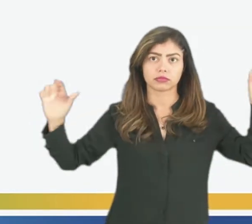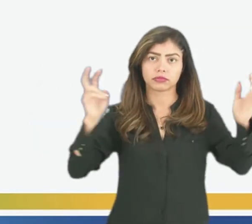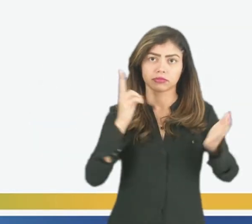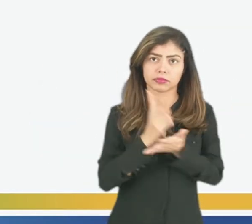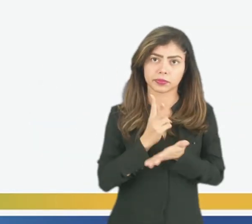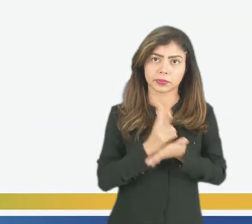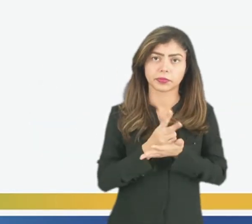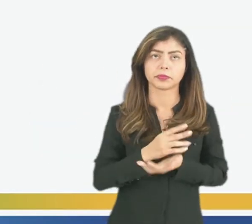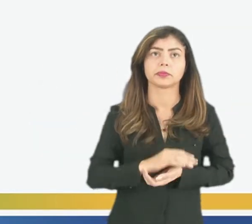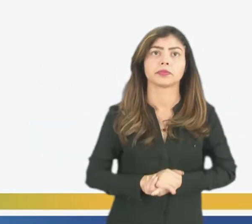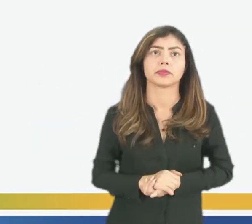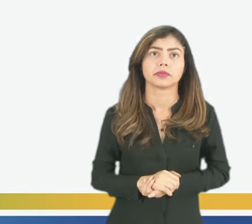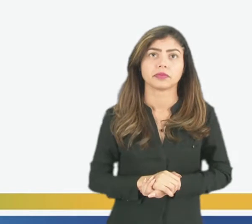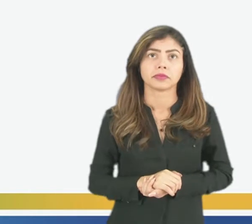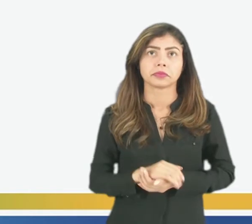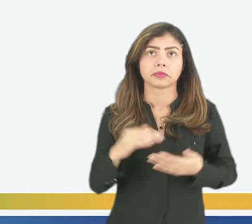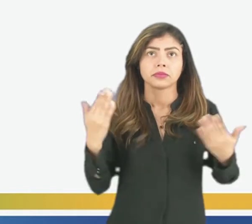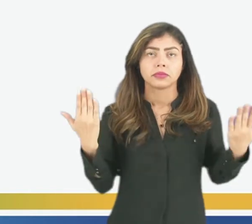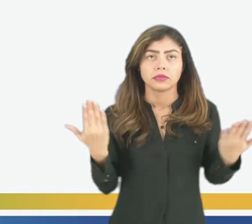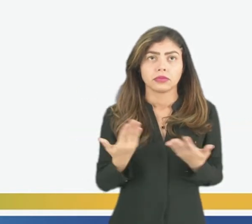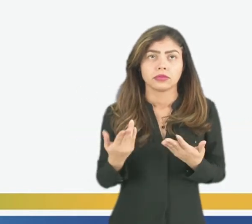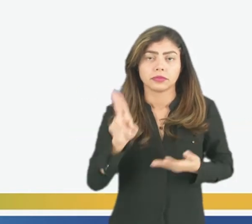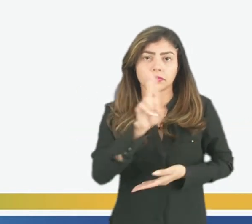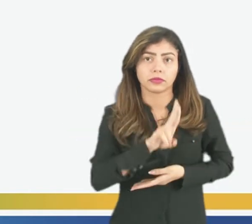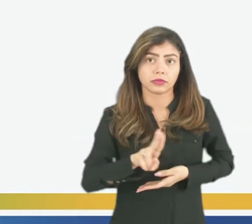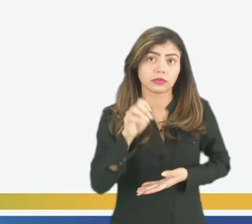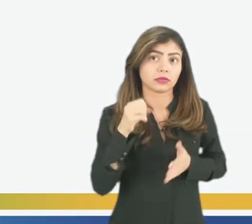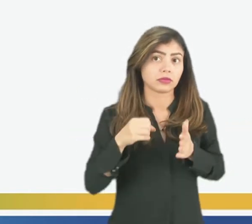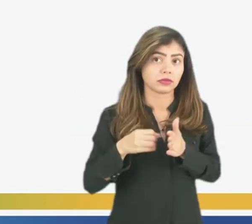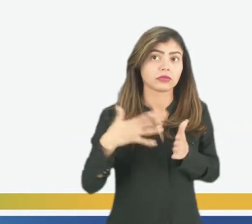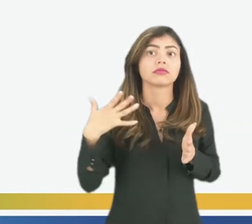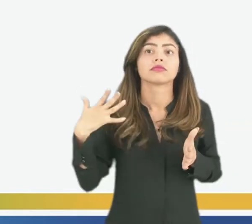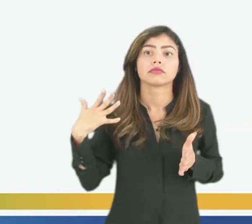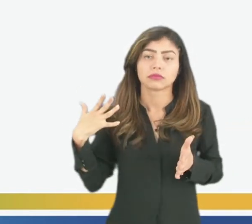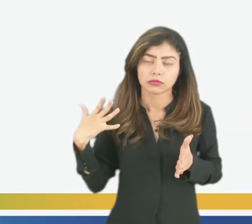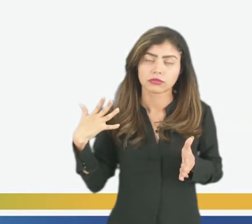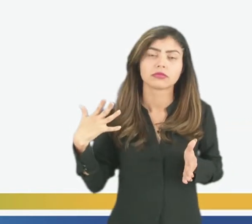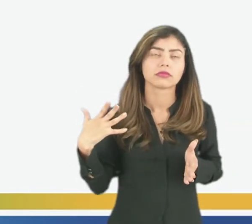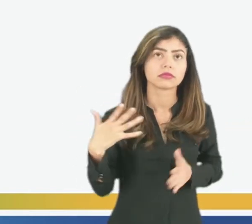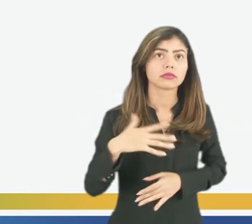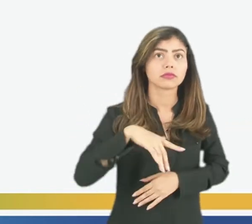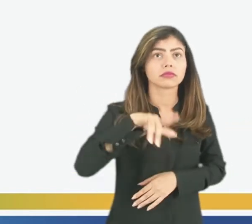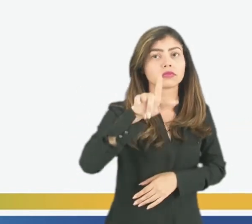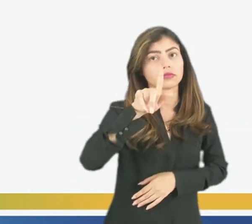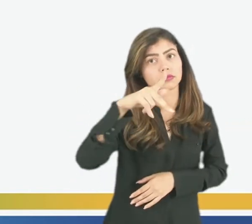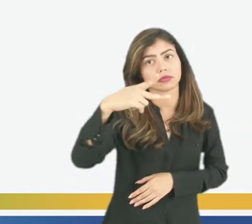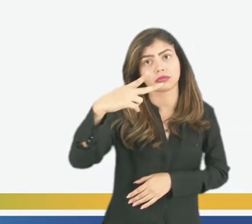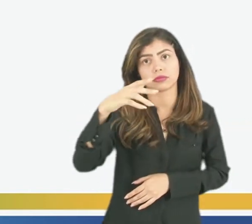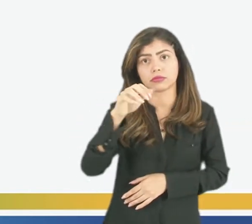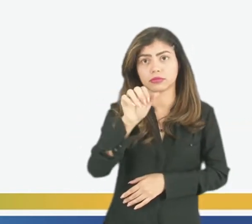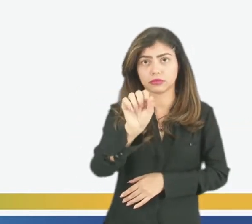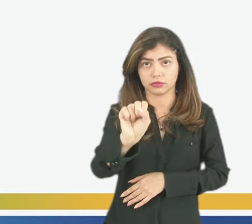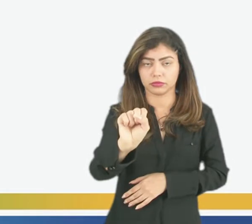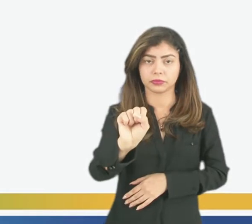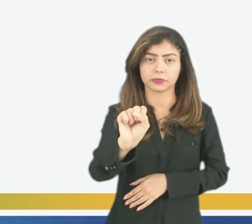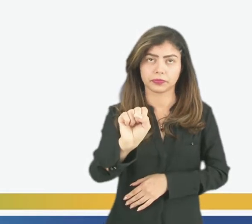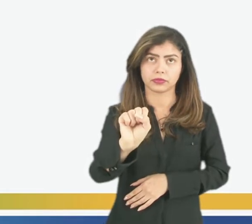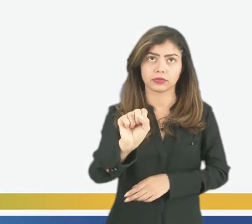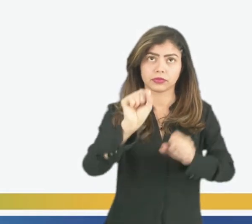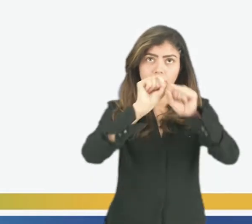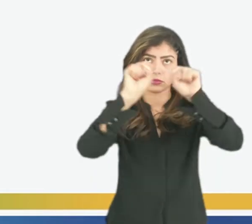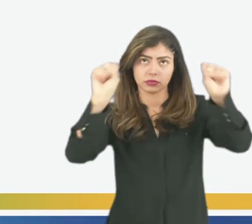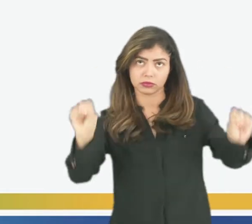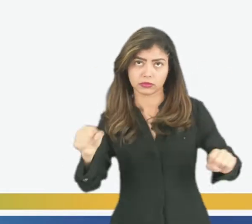mesmo. Nós agora utilizamos muito, está muito em alta o GPS, né? O sistema